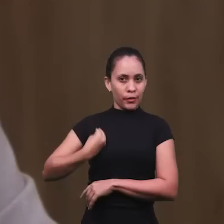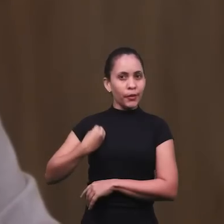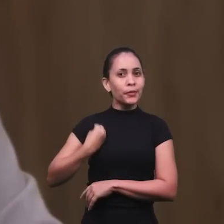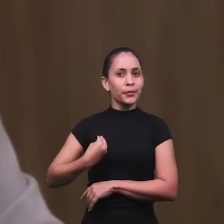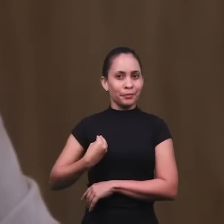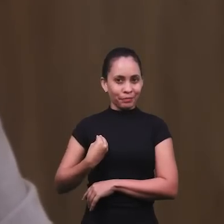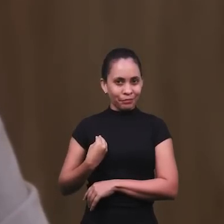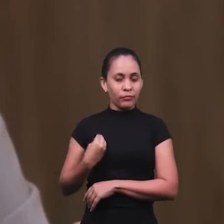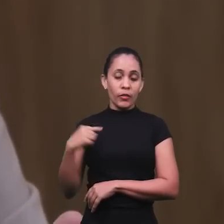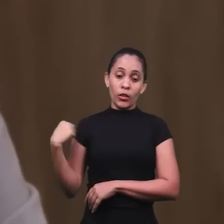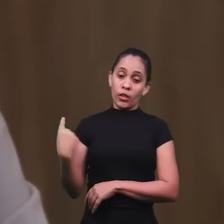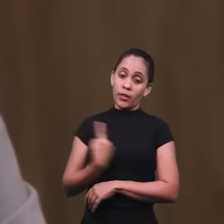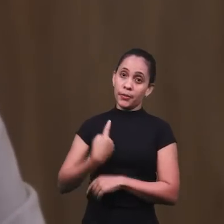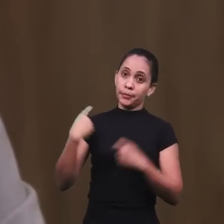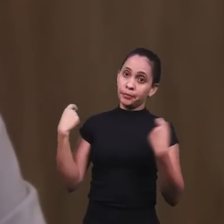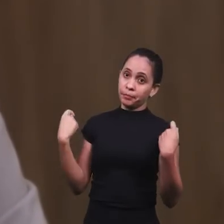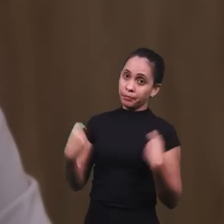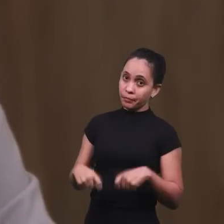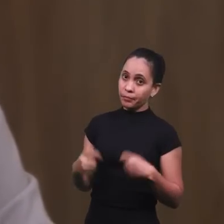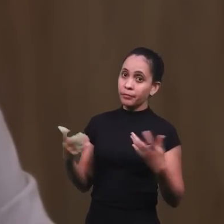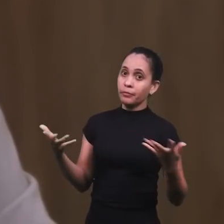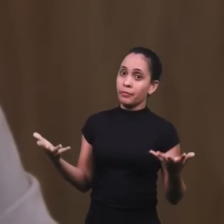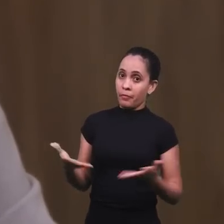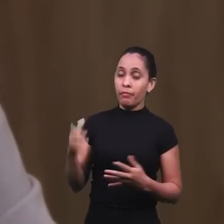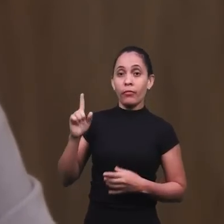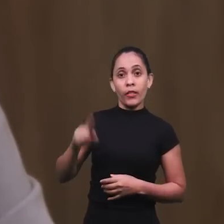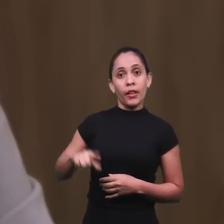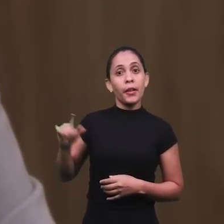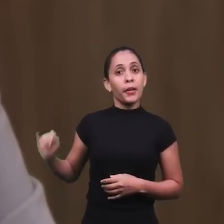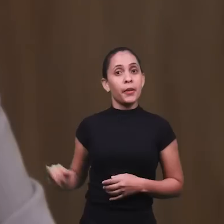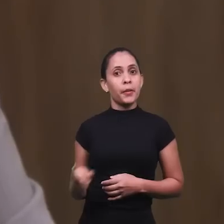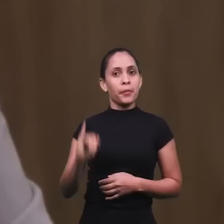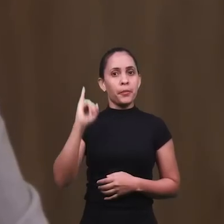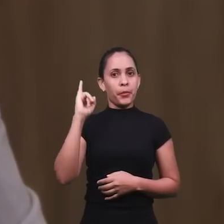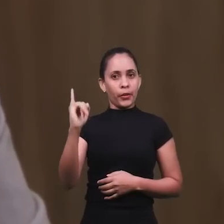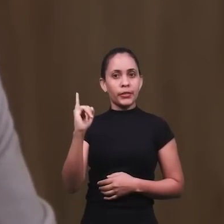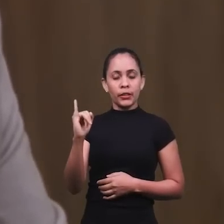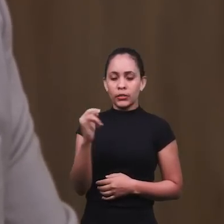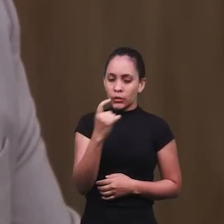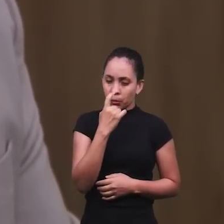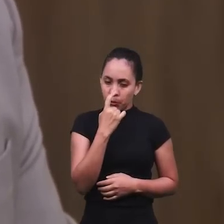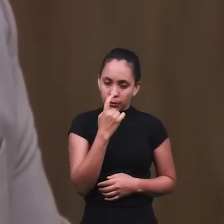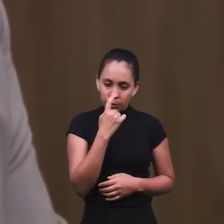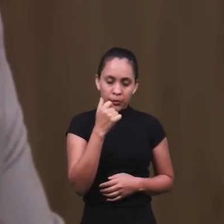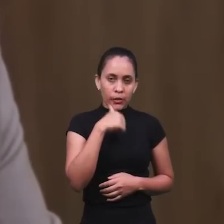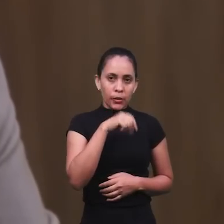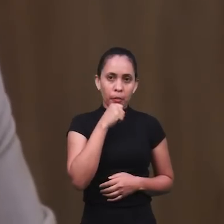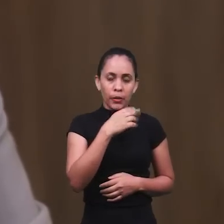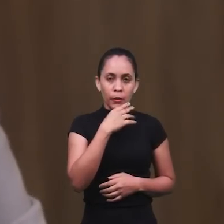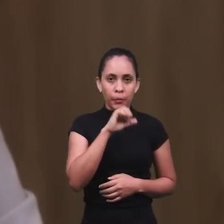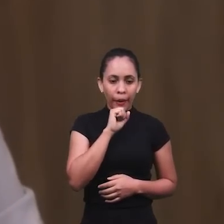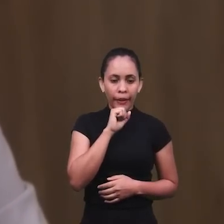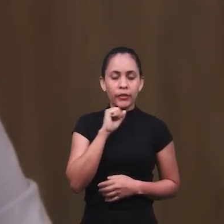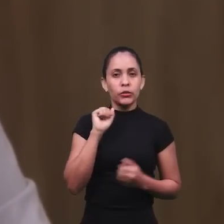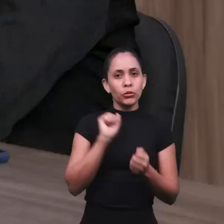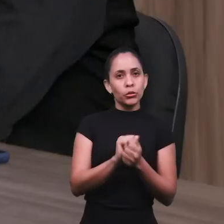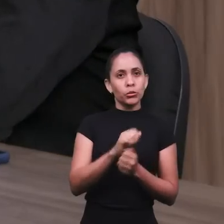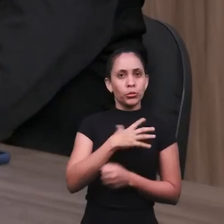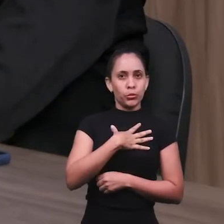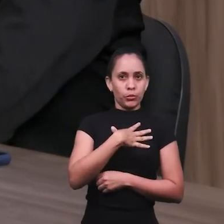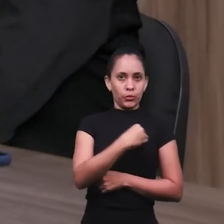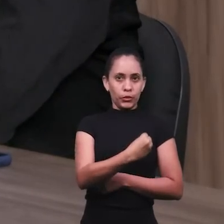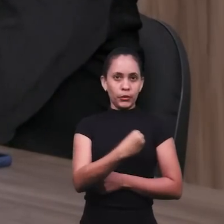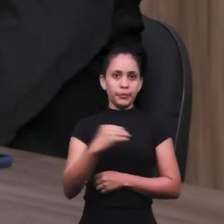vivo. Então a gente tem acompanhado que é importante essa proximidade dos pais em relação aos seus